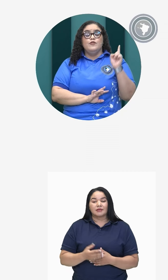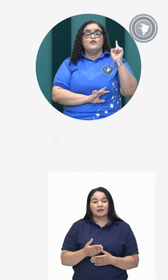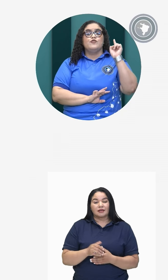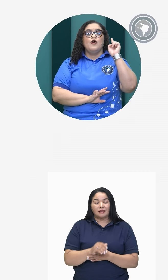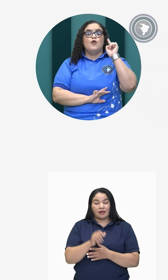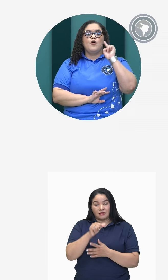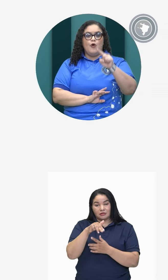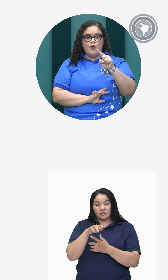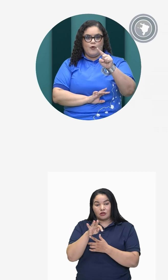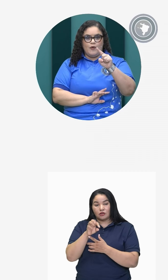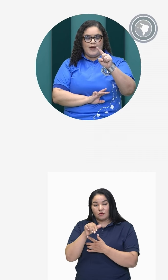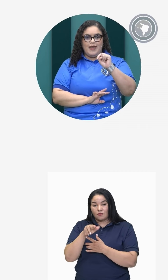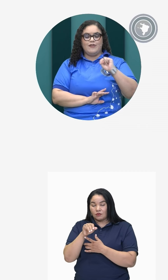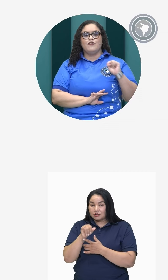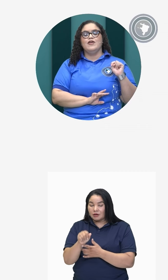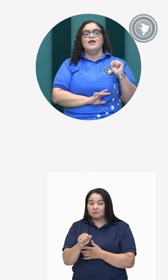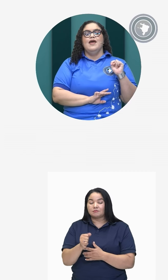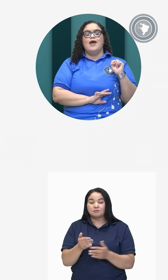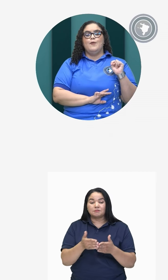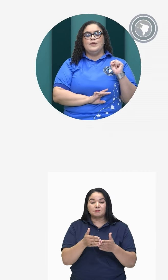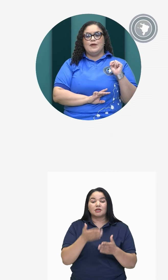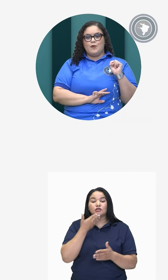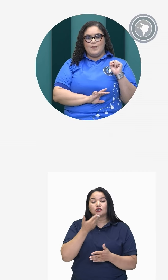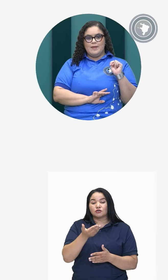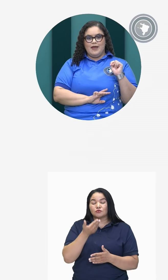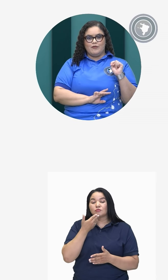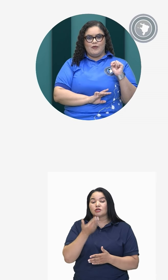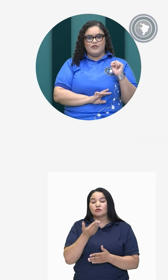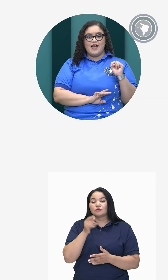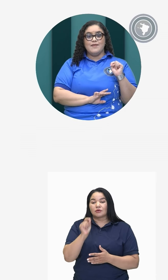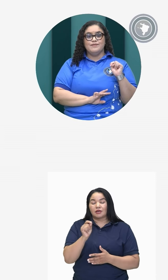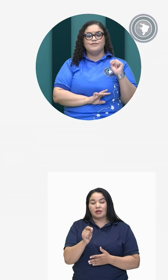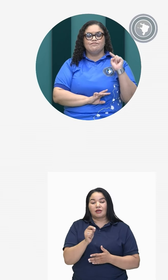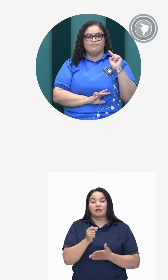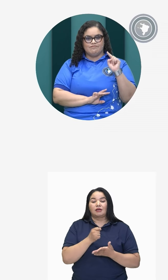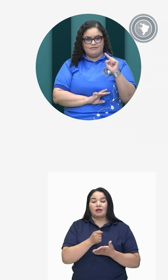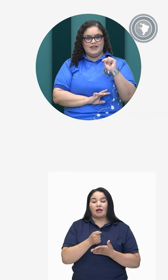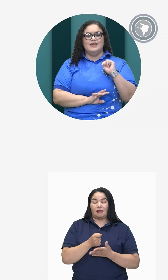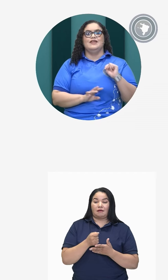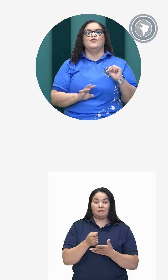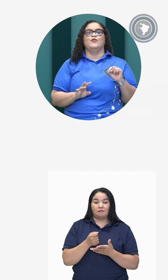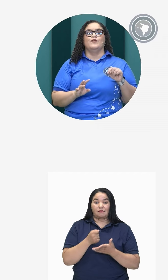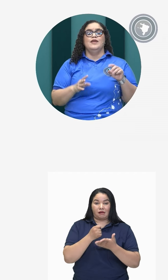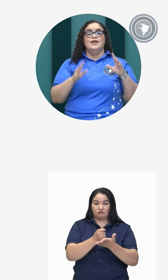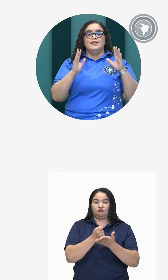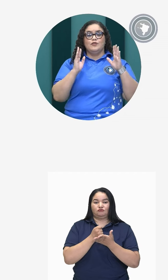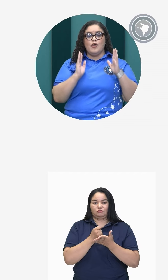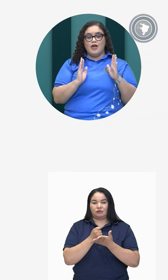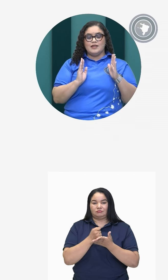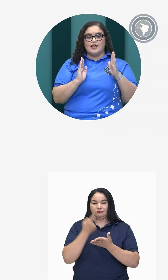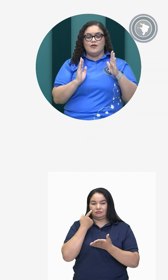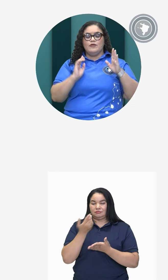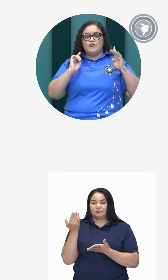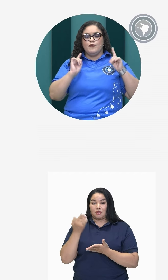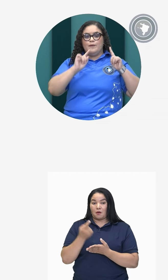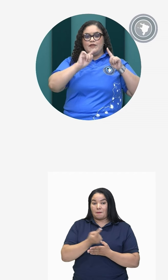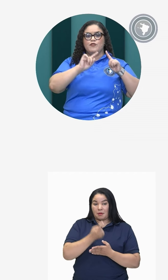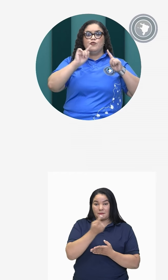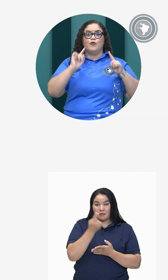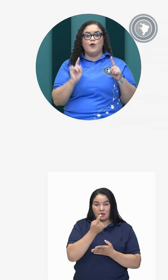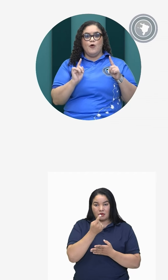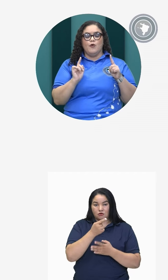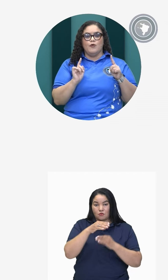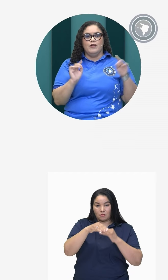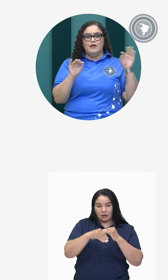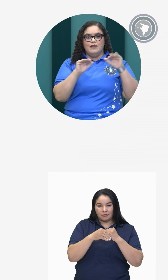Pediu socorro. Este é o primeiro complemento. Vamos lá? Isso. Então, nota que quando eu digo